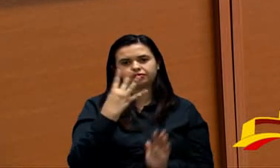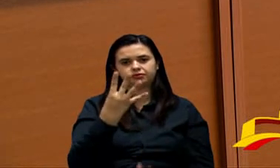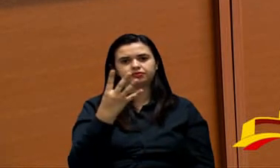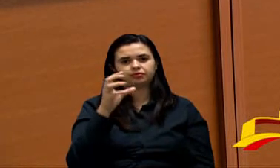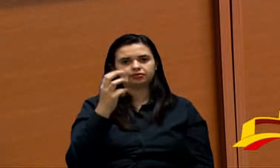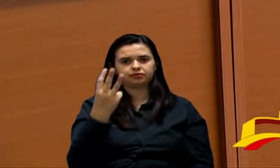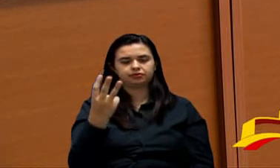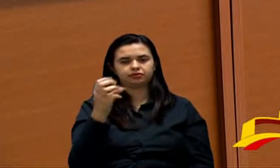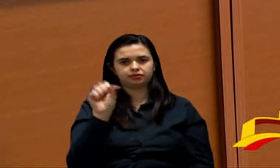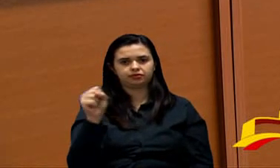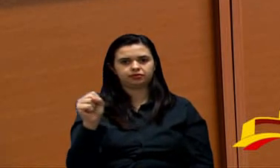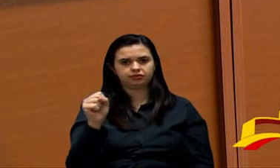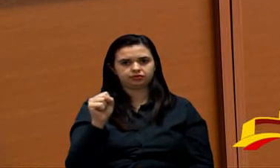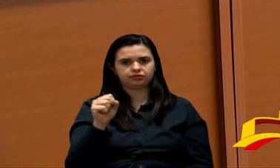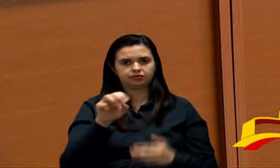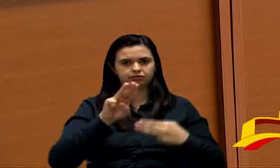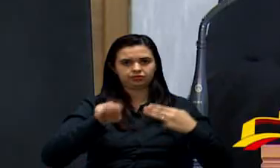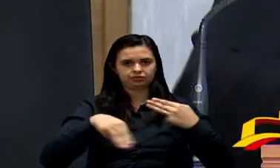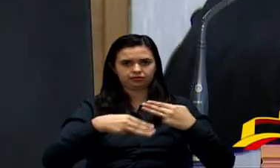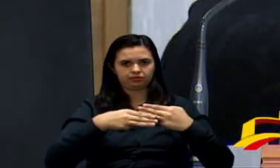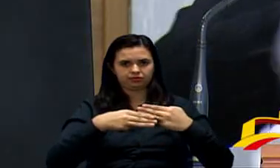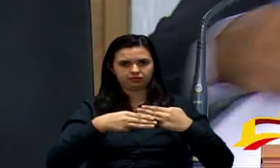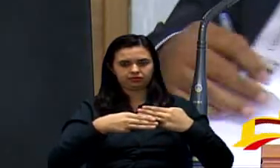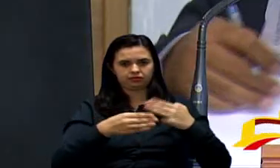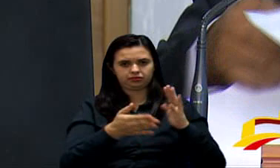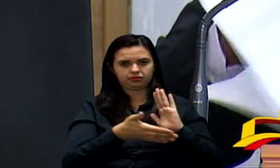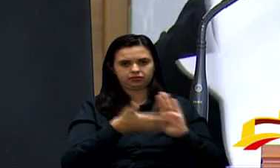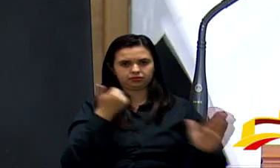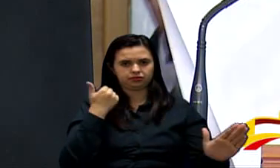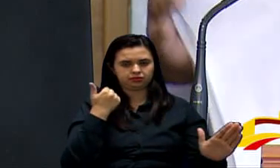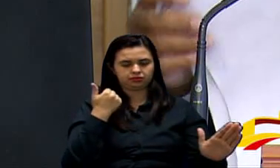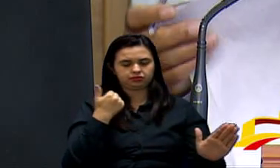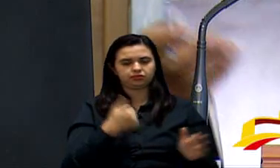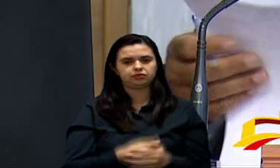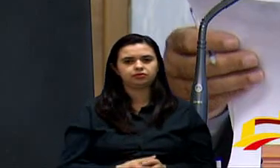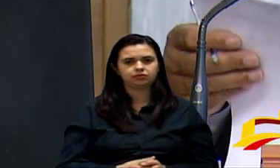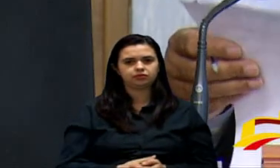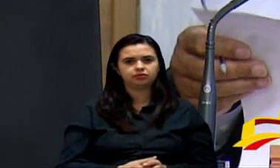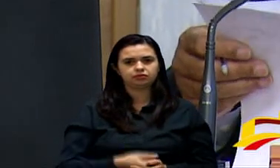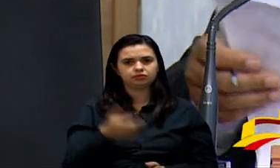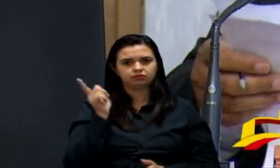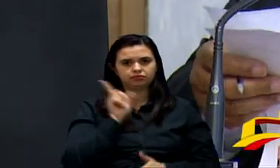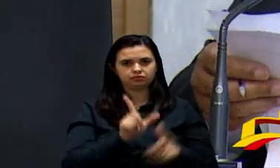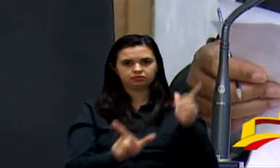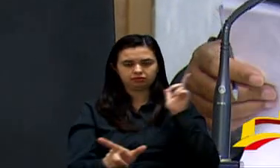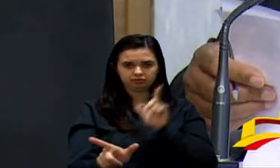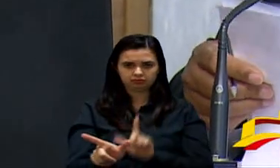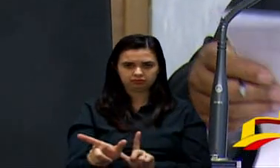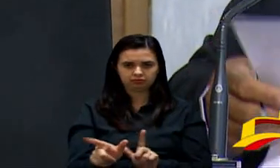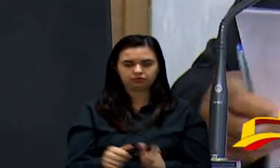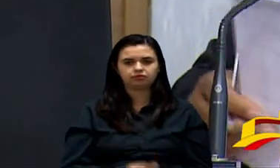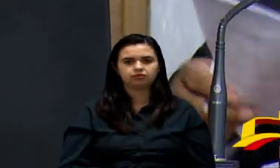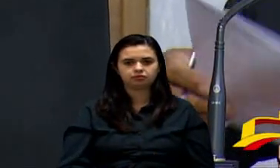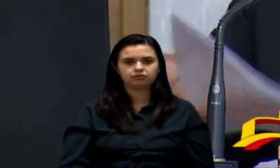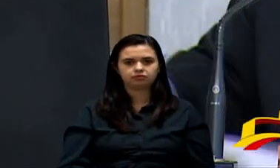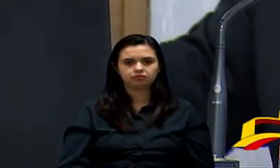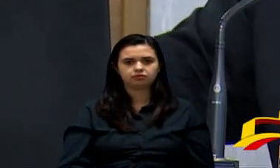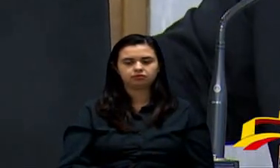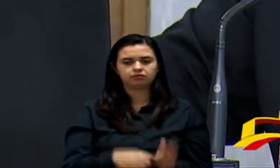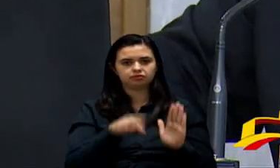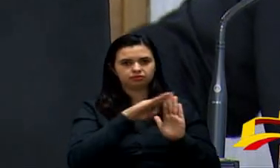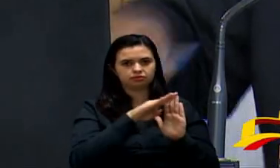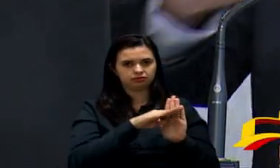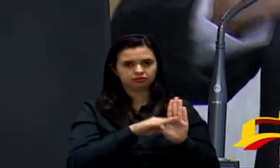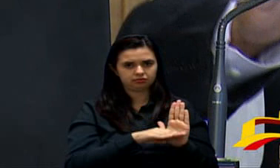ele recebeu uma emenda, ele sai de pauta. Conseguimos aí, com a ajuda dos senhores vereadores e vereadoras,